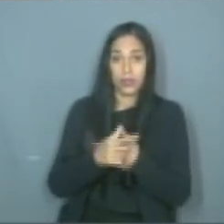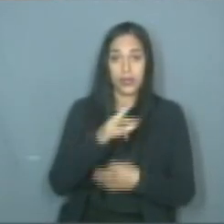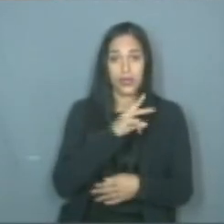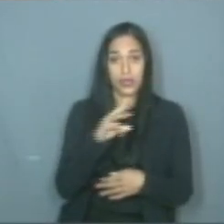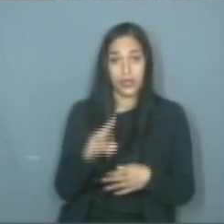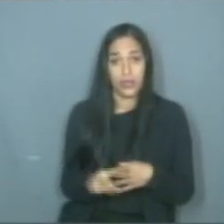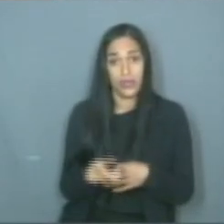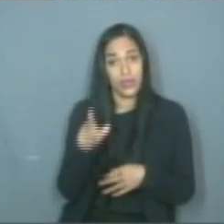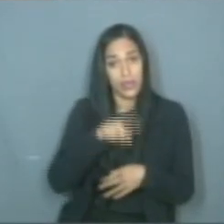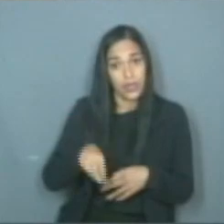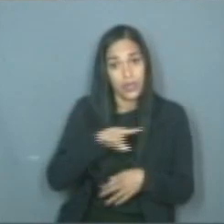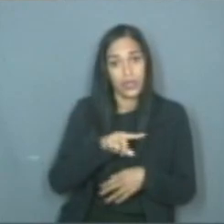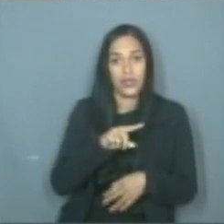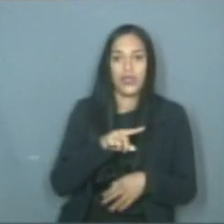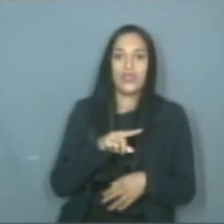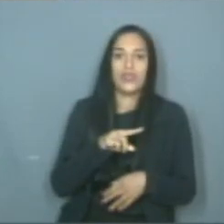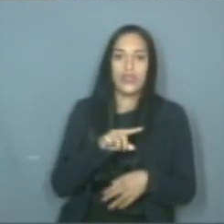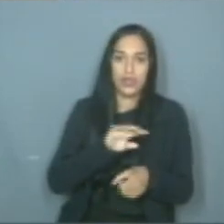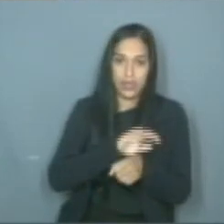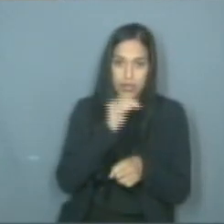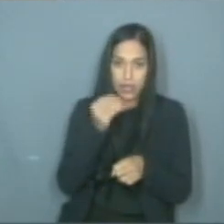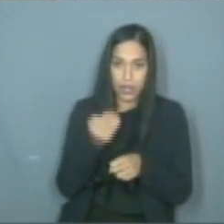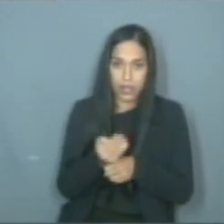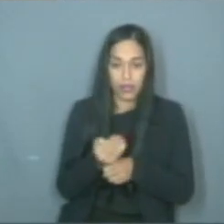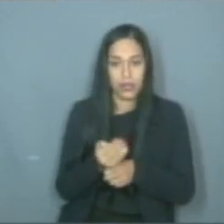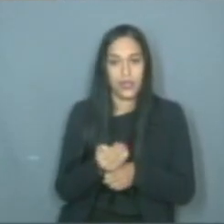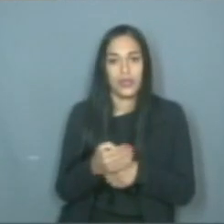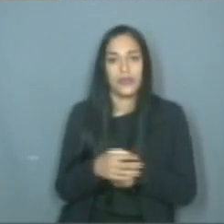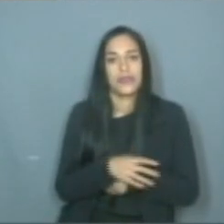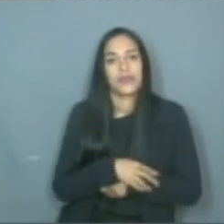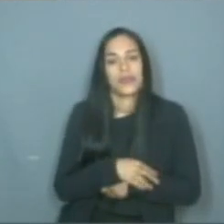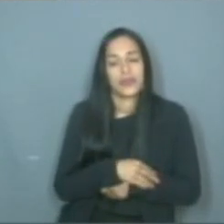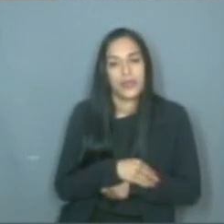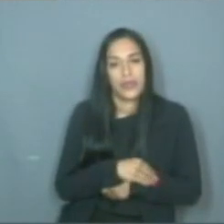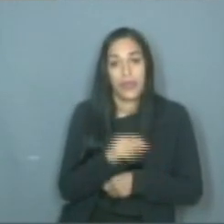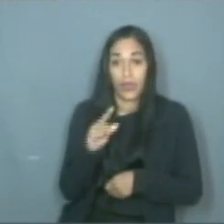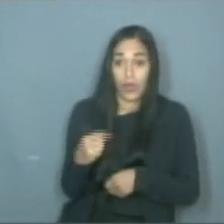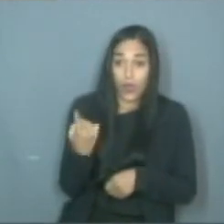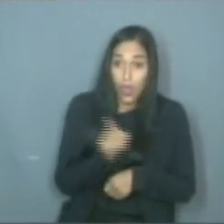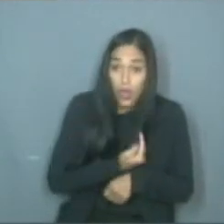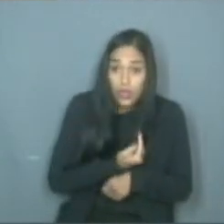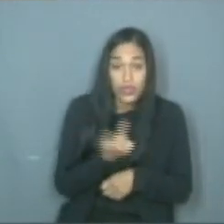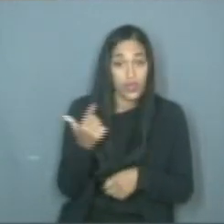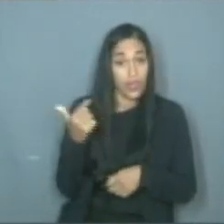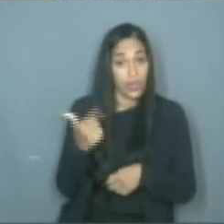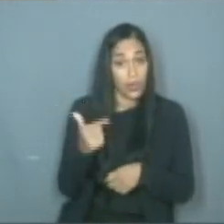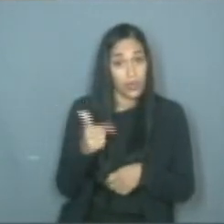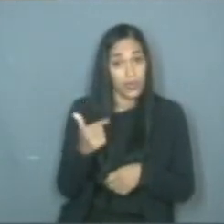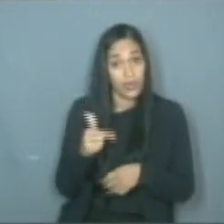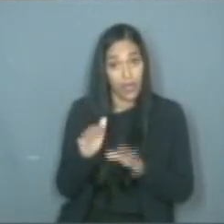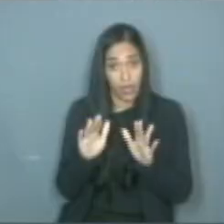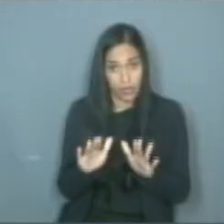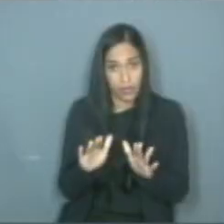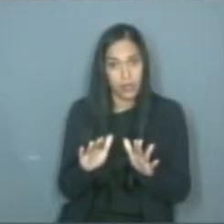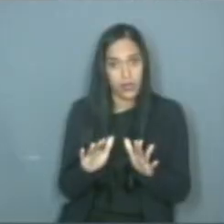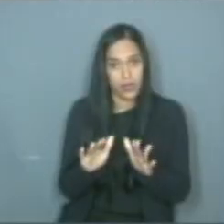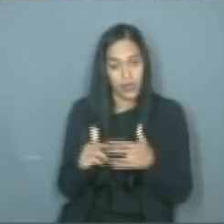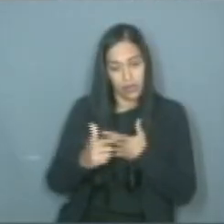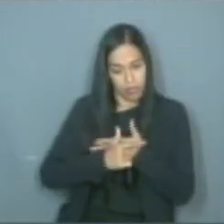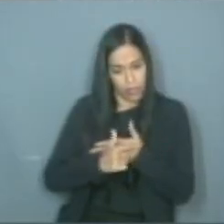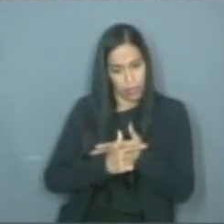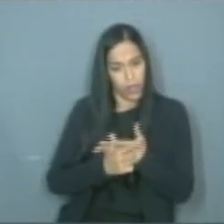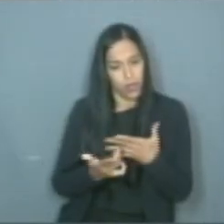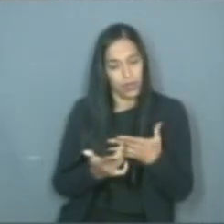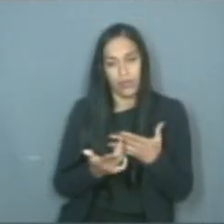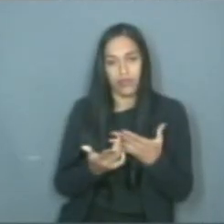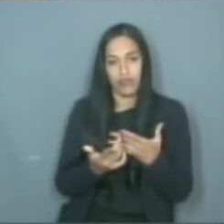vereadores e vereadoras dessa casa. Se nós não tivéssemos essa prerrogativa, nada